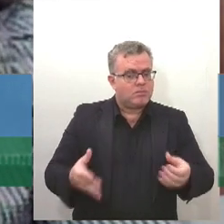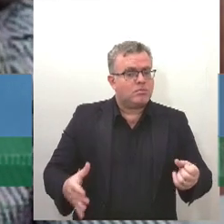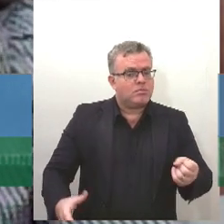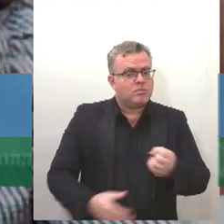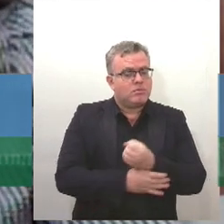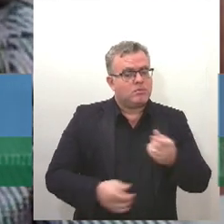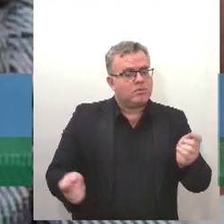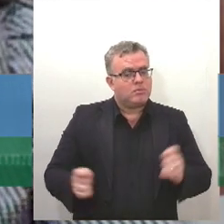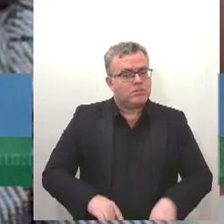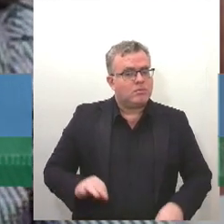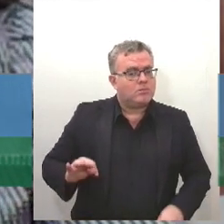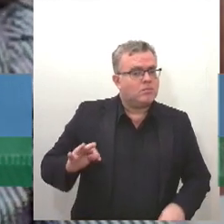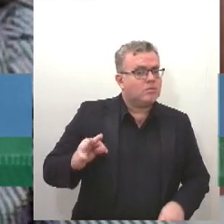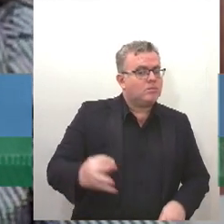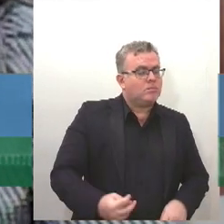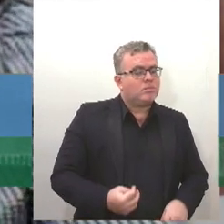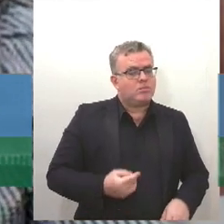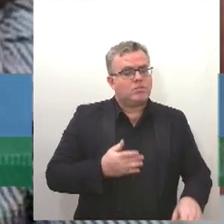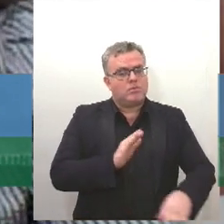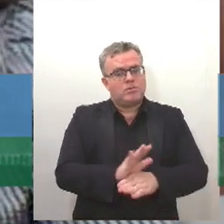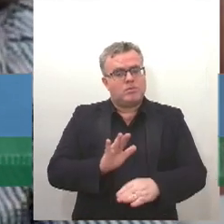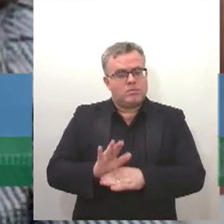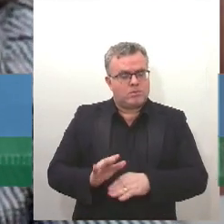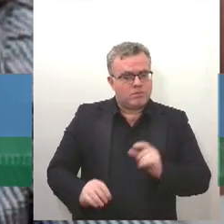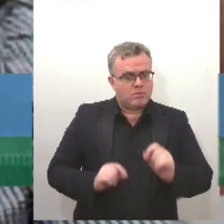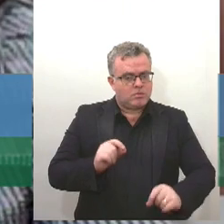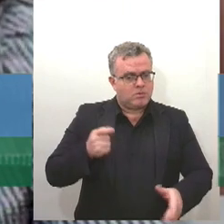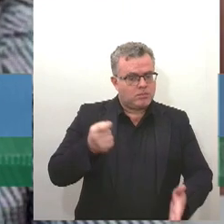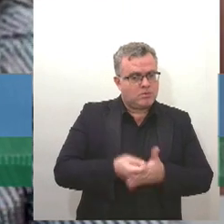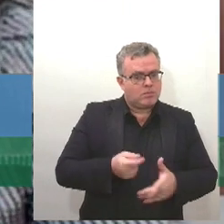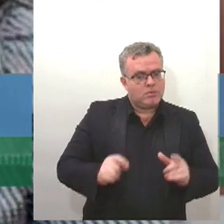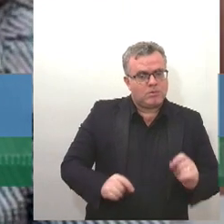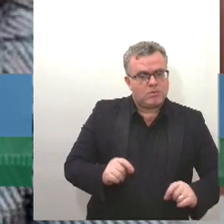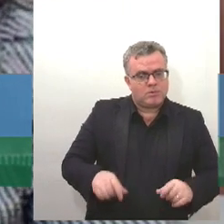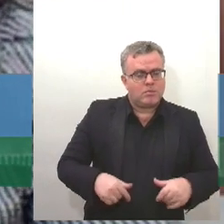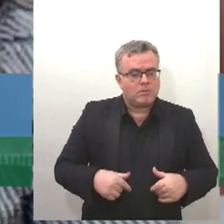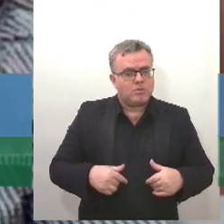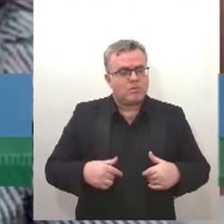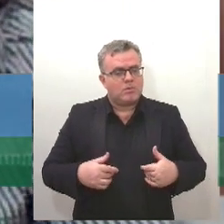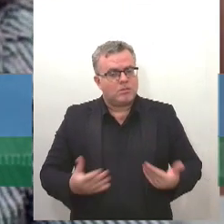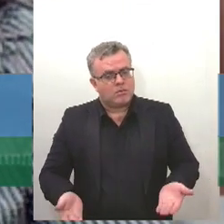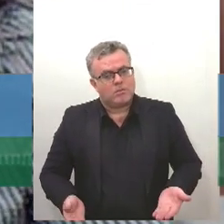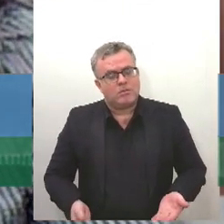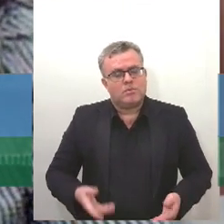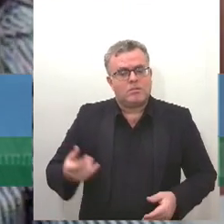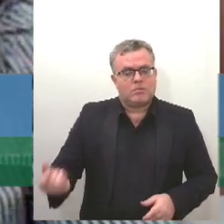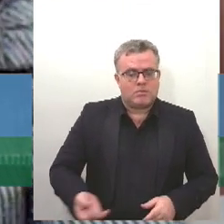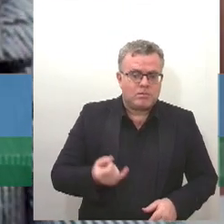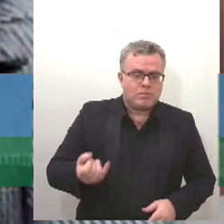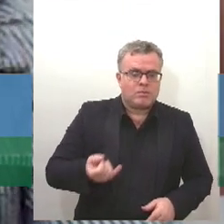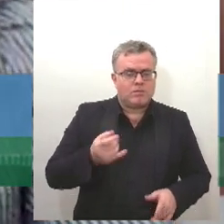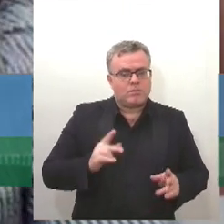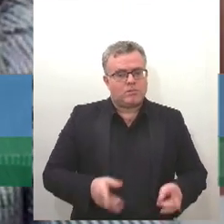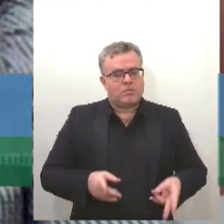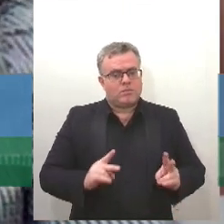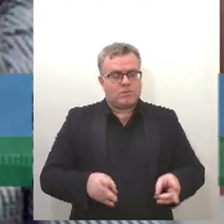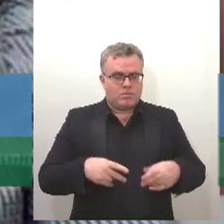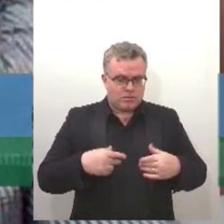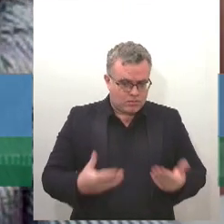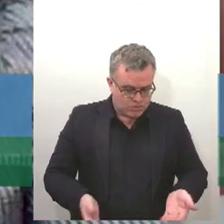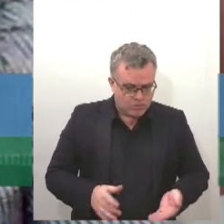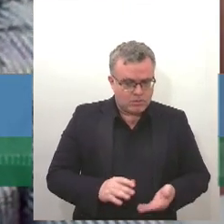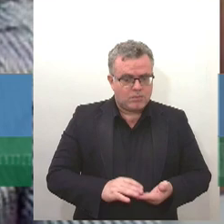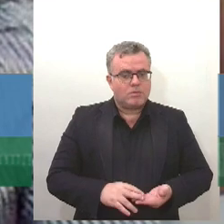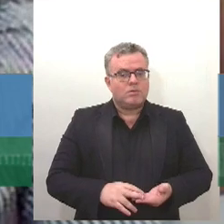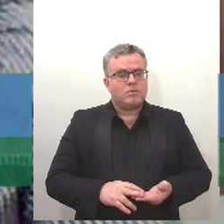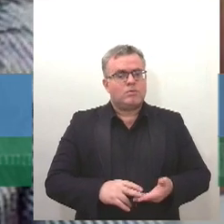os contribuintes do que ele está pagando Qual é o fato gerador Qual é a hipótese de incidência desse tributo e isso quando